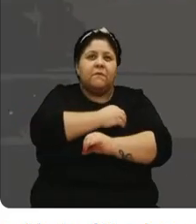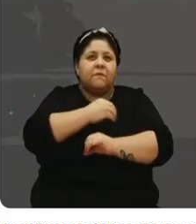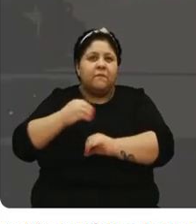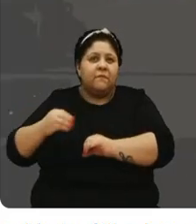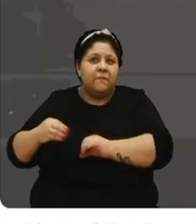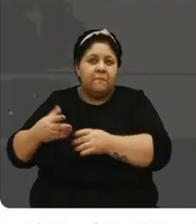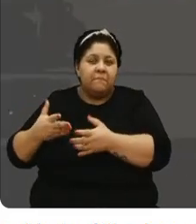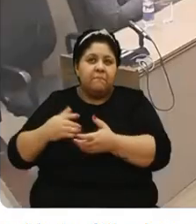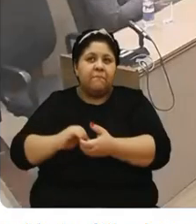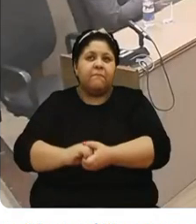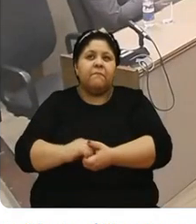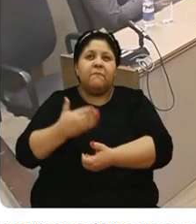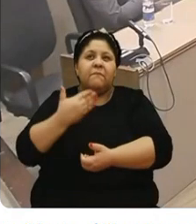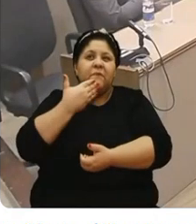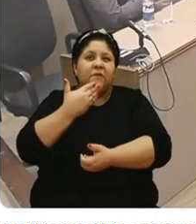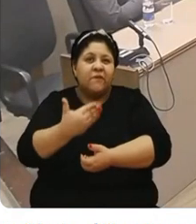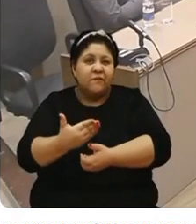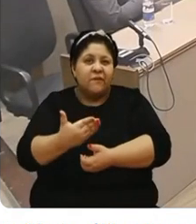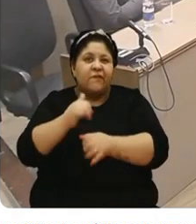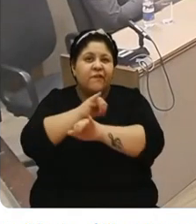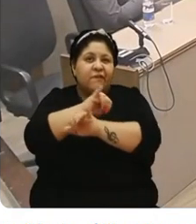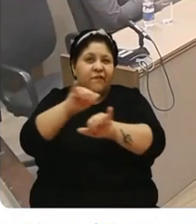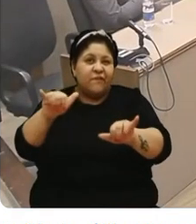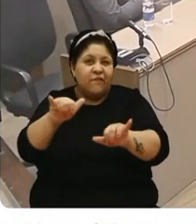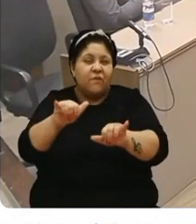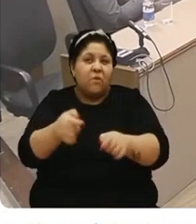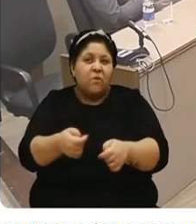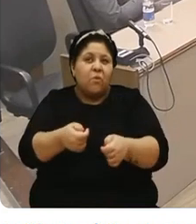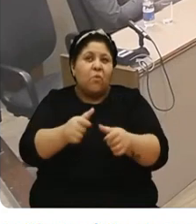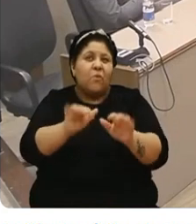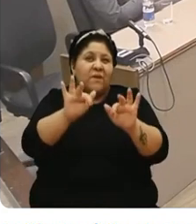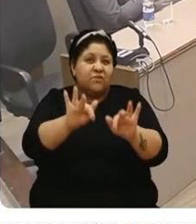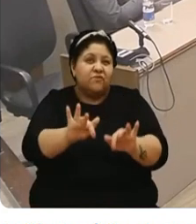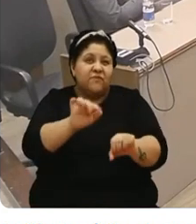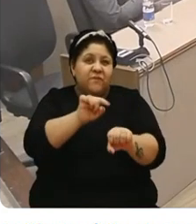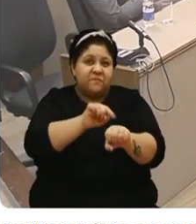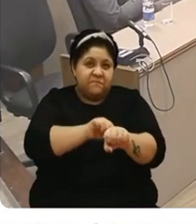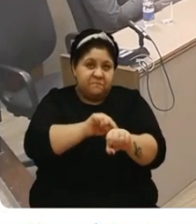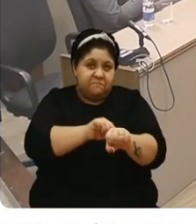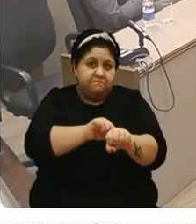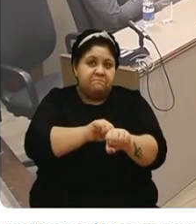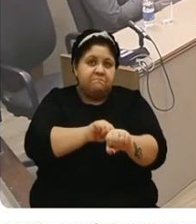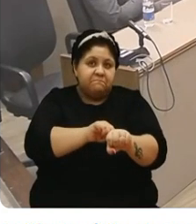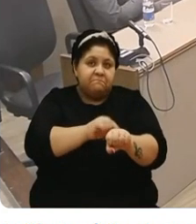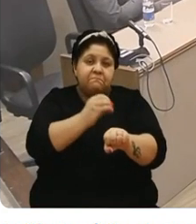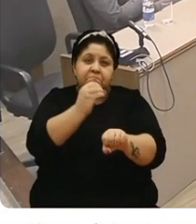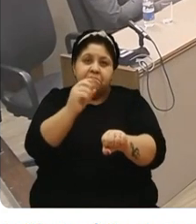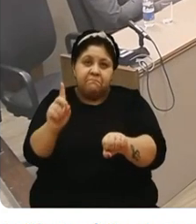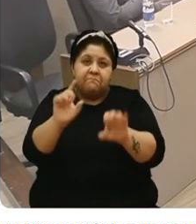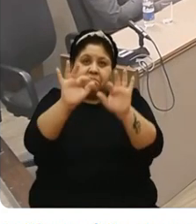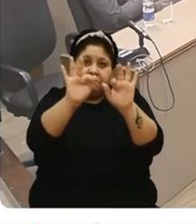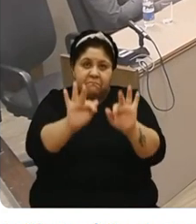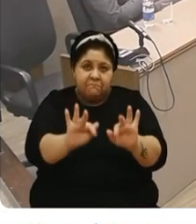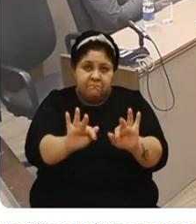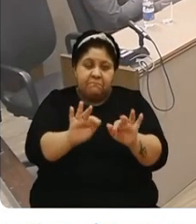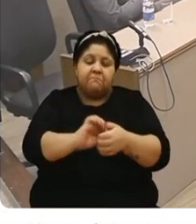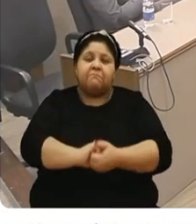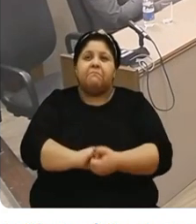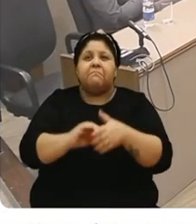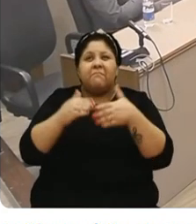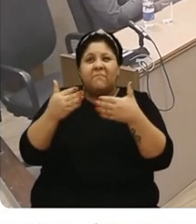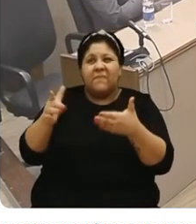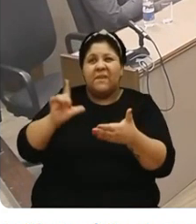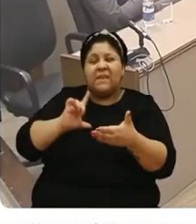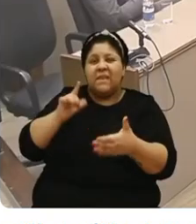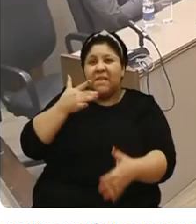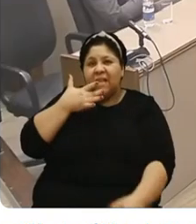Doutora Évila, você pediu para te avisar quando estivesse vencendo os 10 minutos. Ok, vou finalizar esse caso. Então,